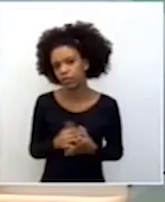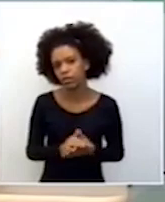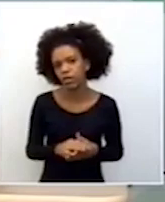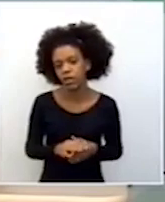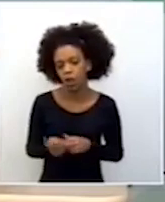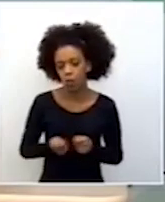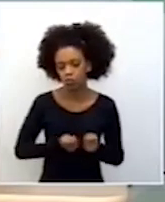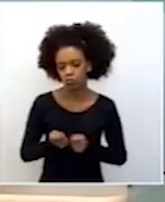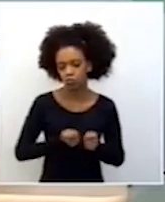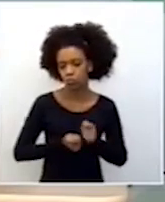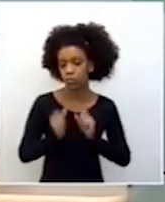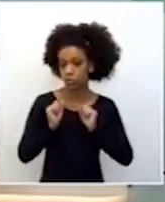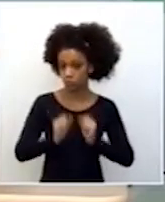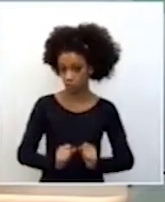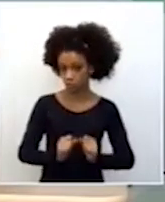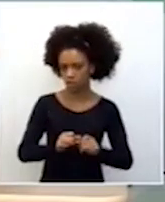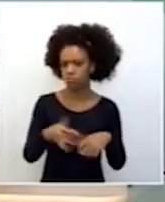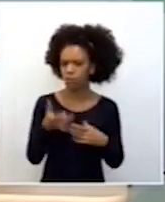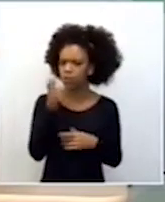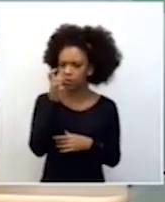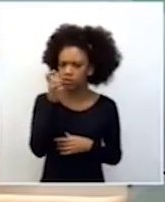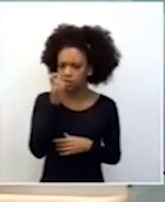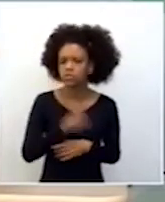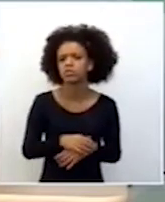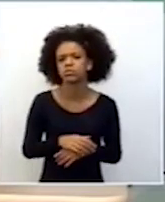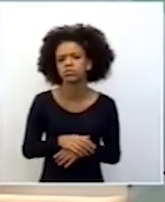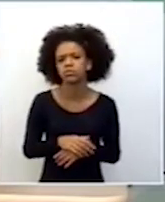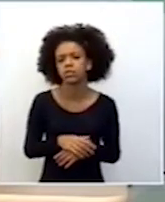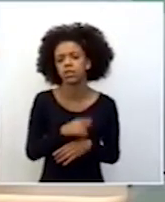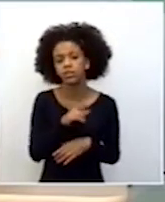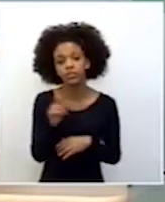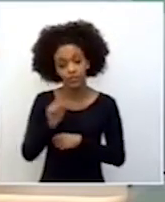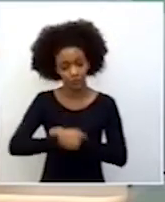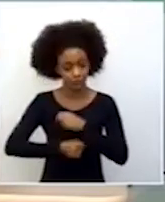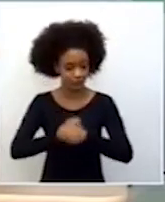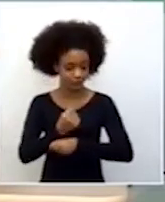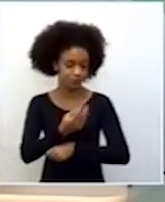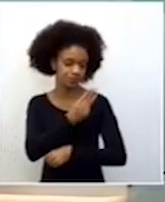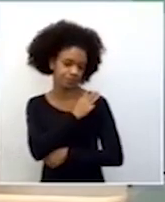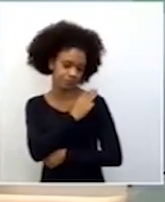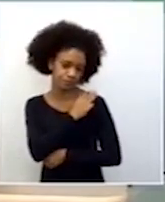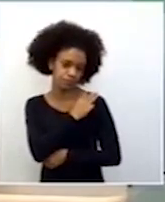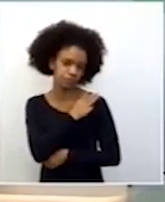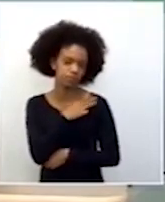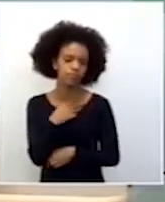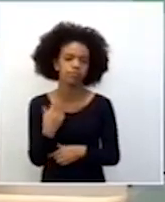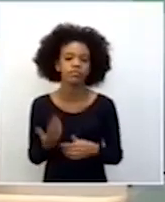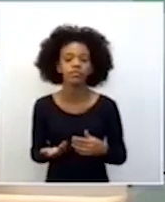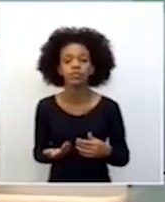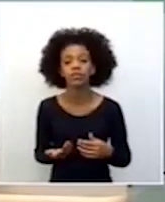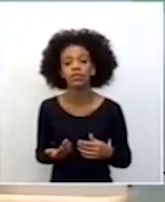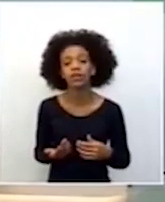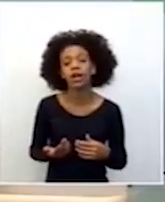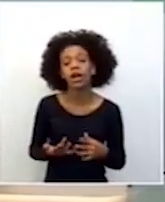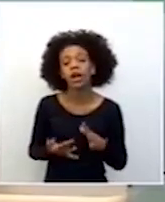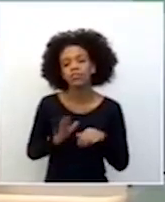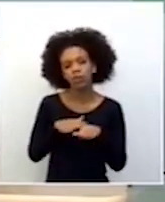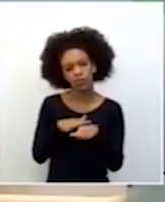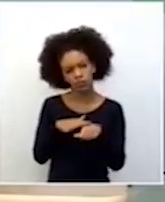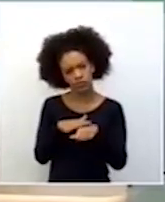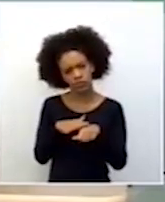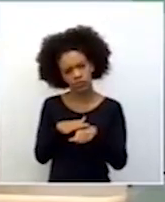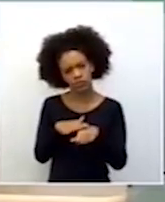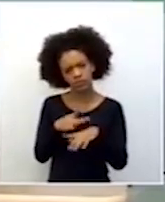do poder, né? Então, isso é muito interessante. Sim. E vocês, ano que vem, no ensino médio, né? As disciplinas conversando, então você vai